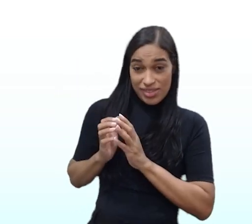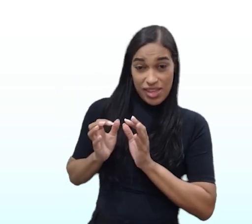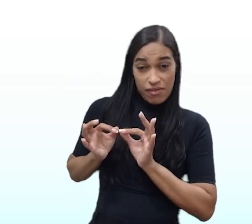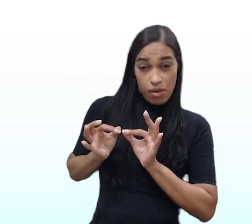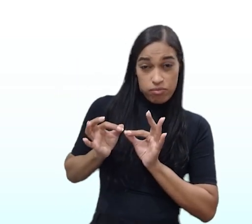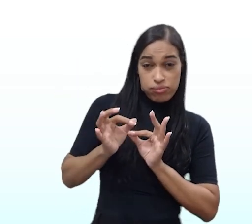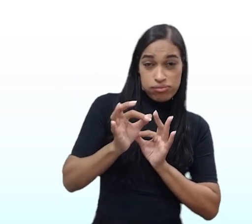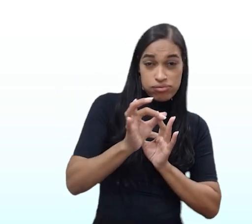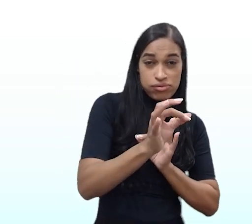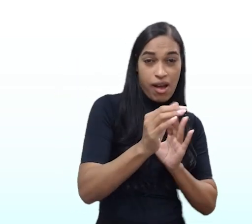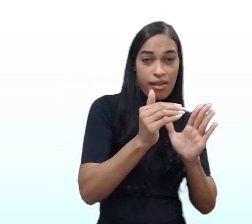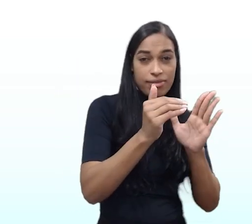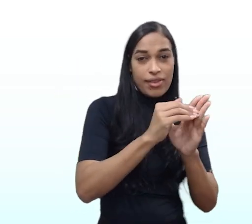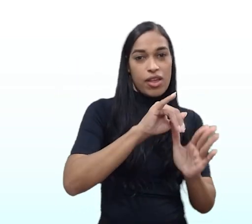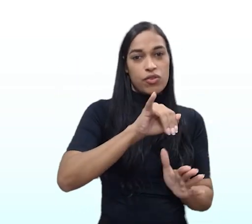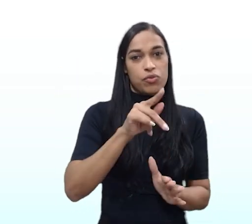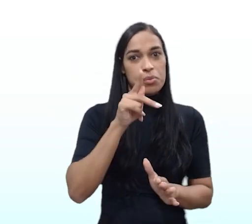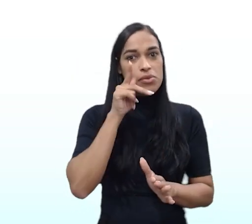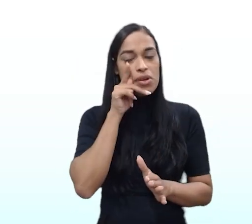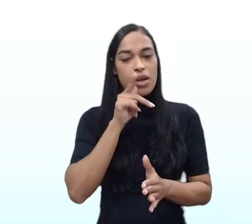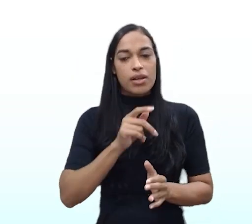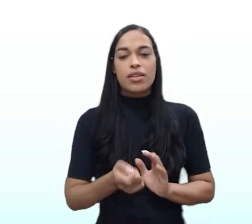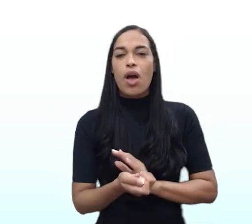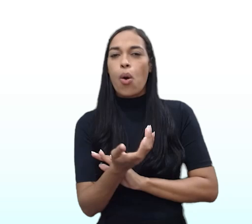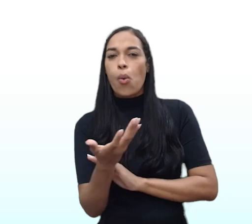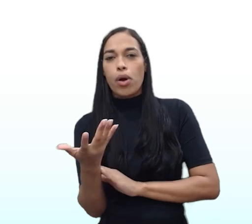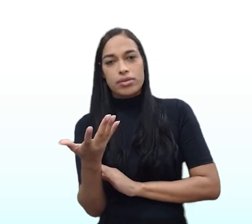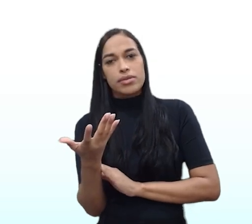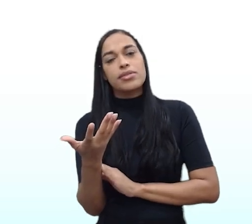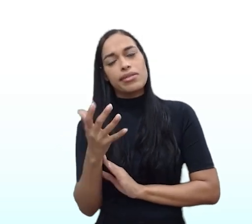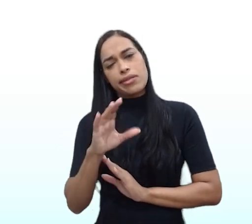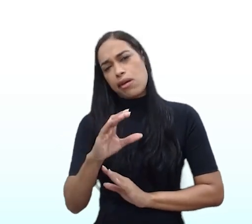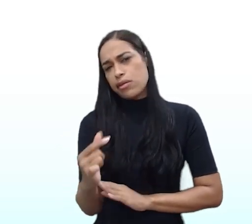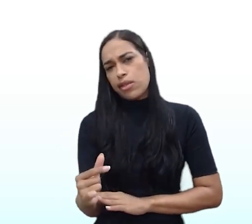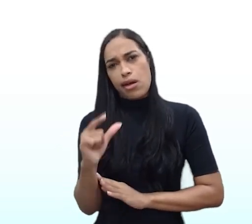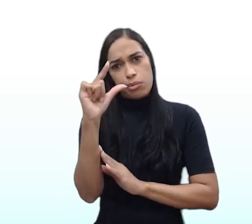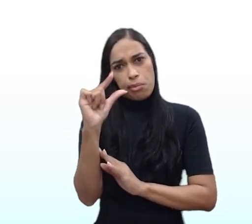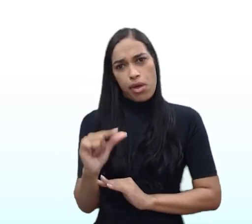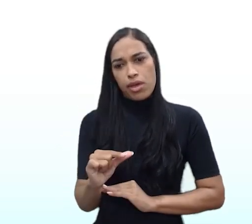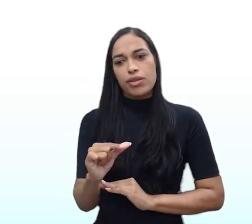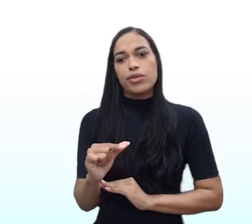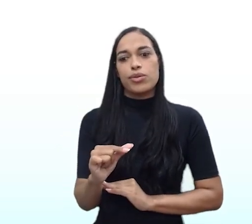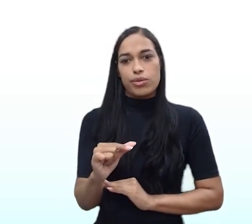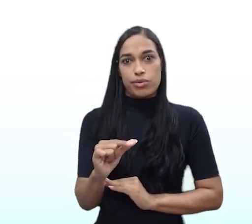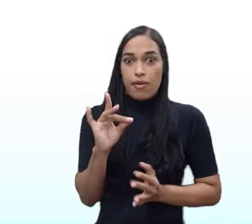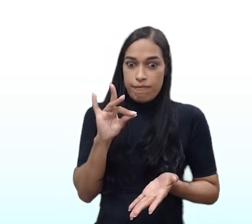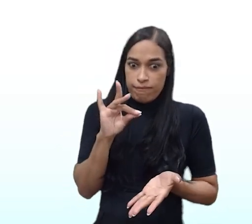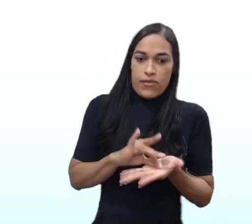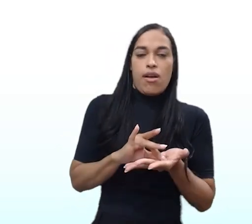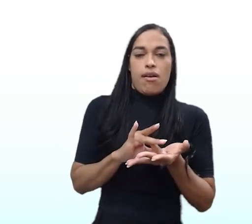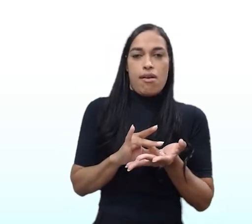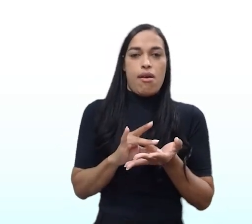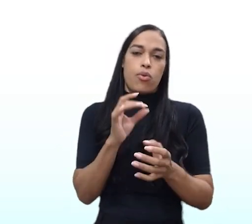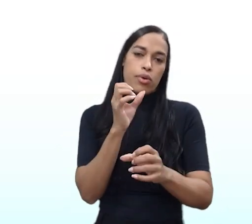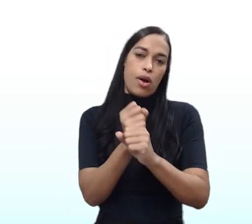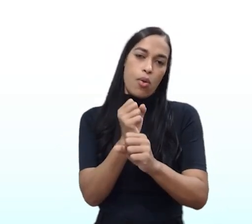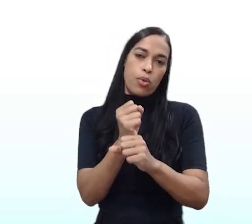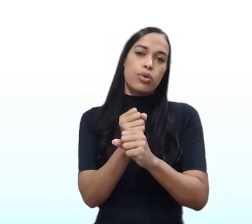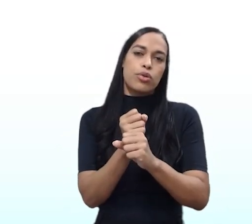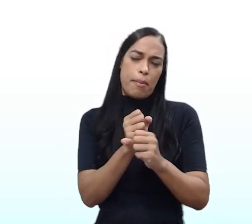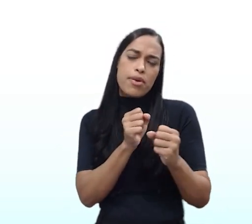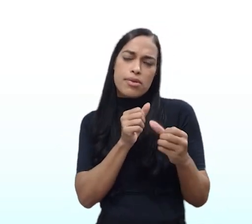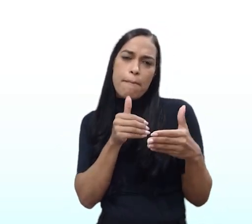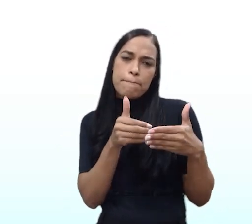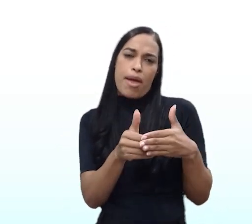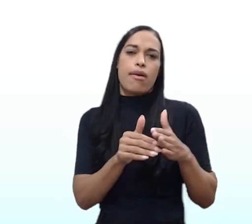saindo de Recife, vai chegar lá próximo. Dá uma quantidade menor, óbvio, né? A questão não foi tão real, mas é